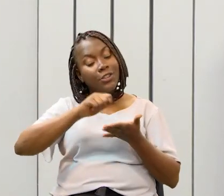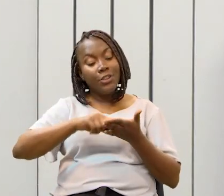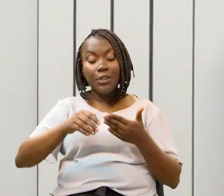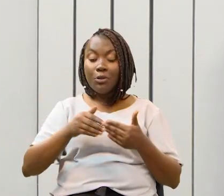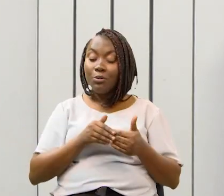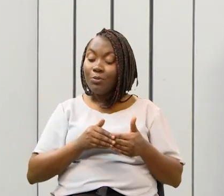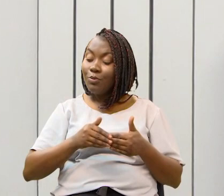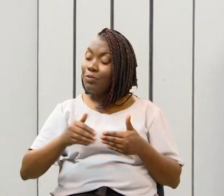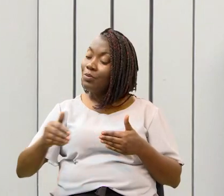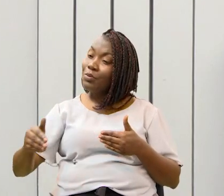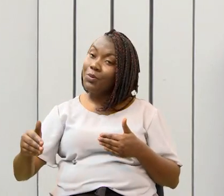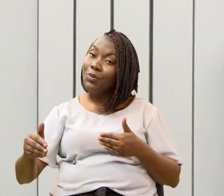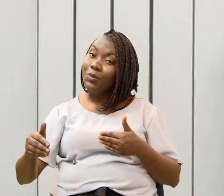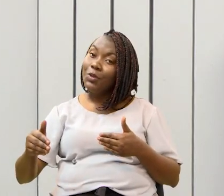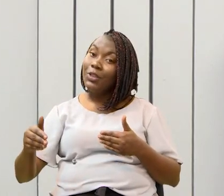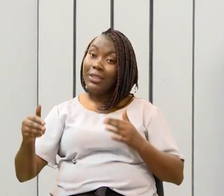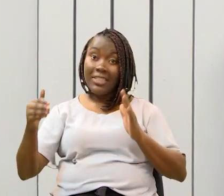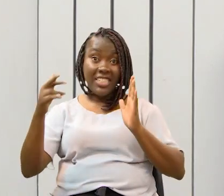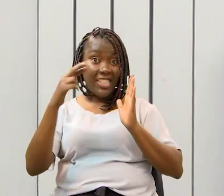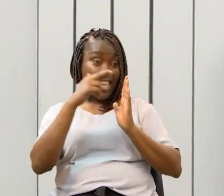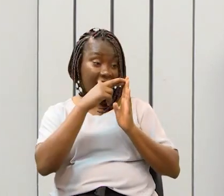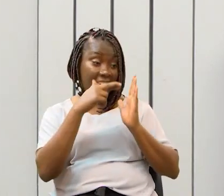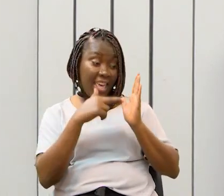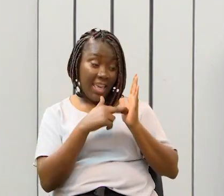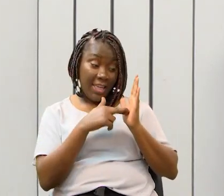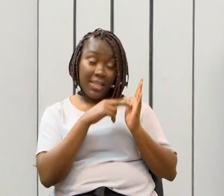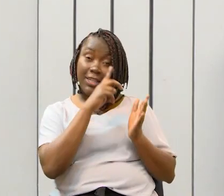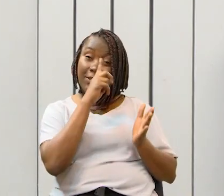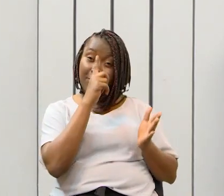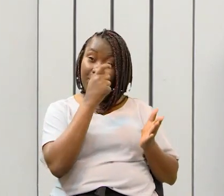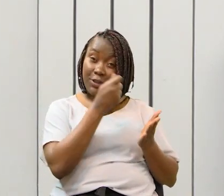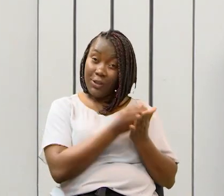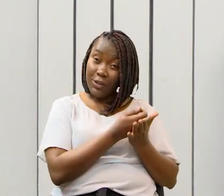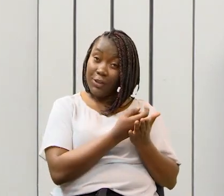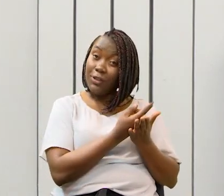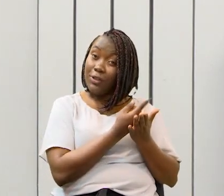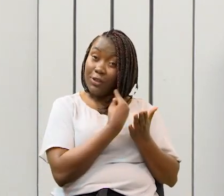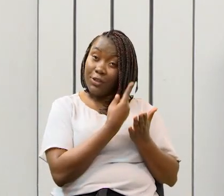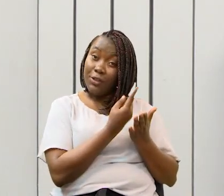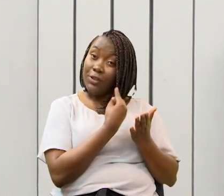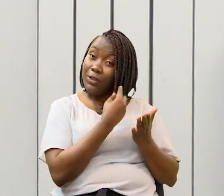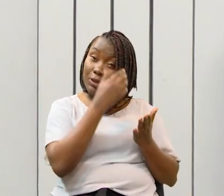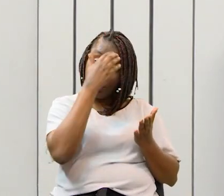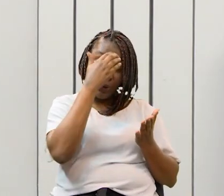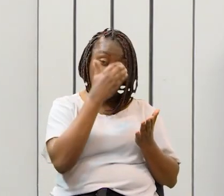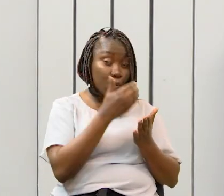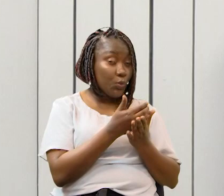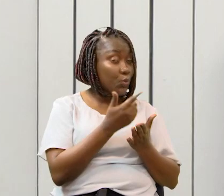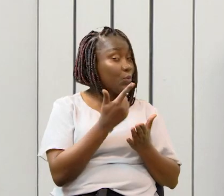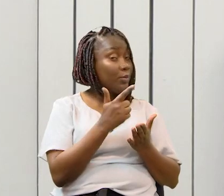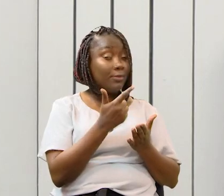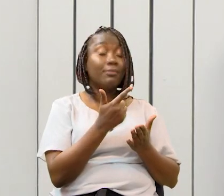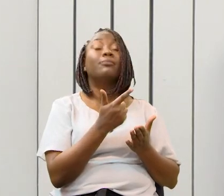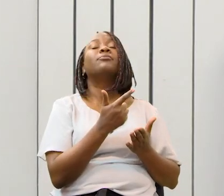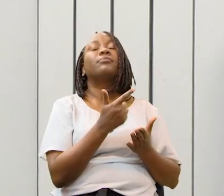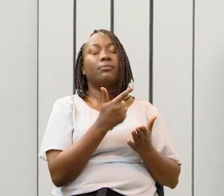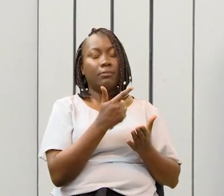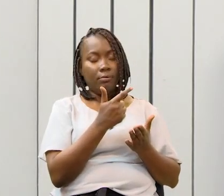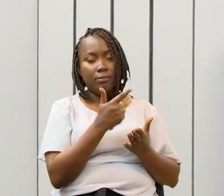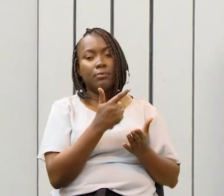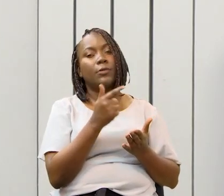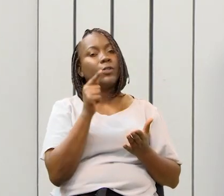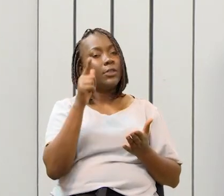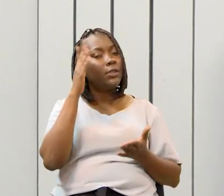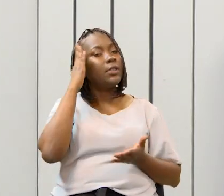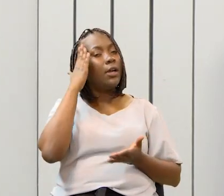escrito. E a partir daí, se as regras que estão impostas, né, por essa lei não forem cumpridas, aí sim